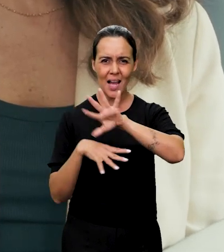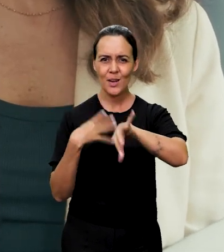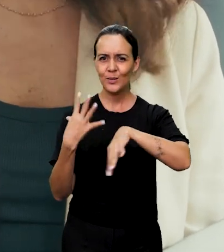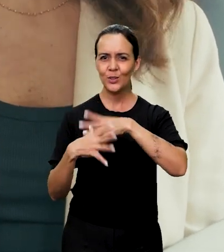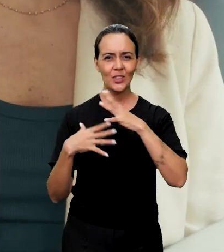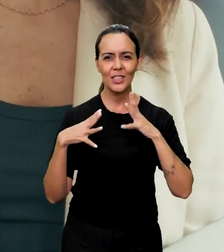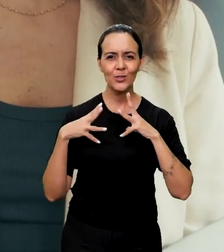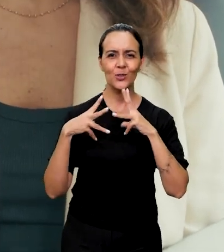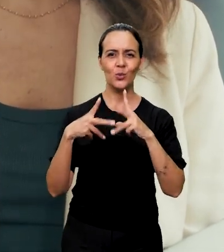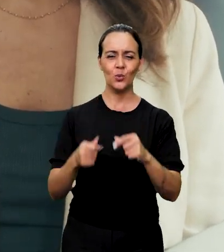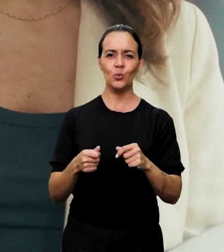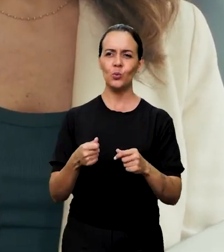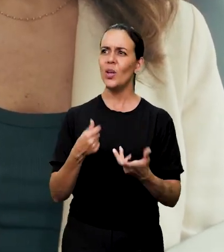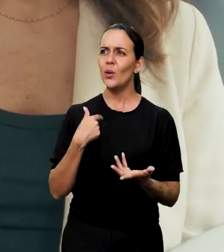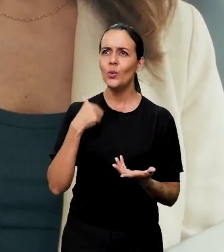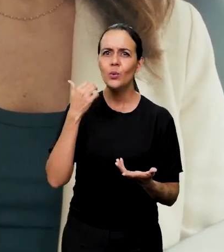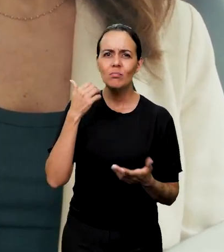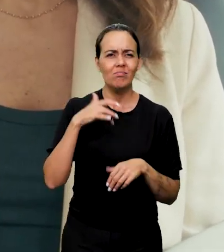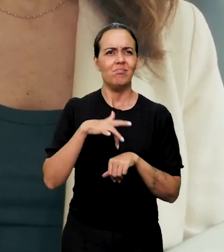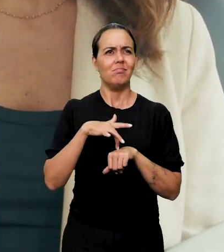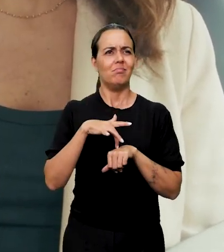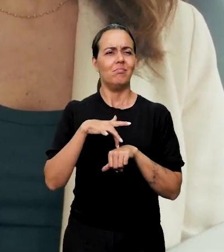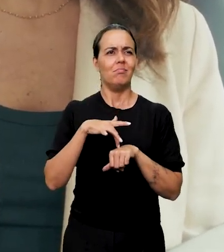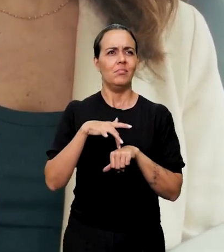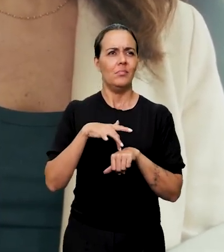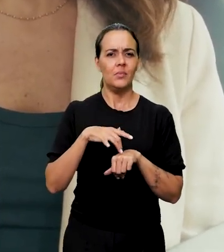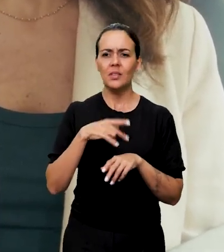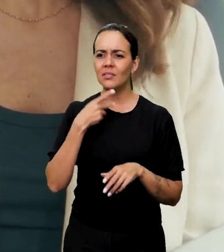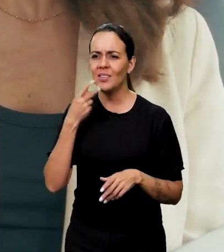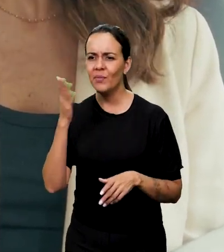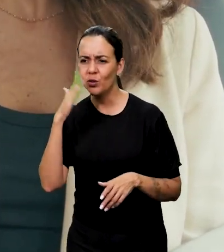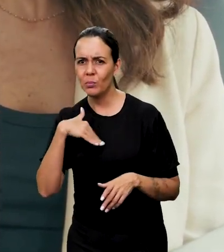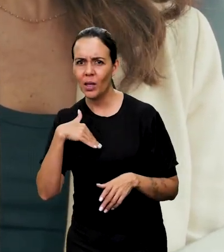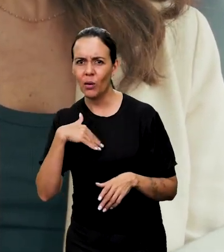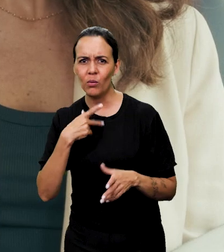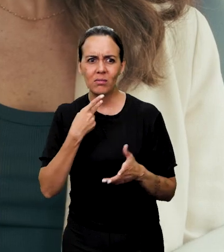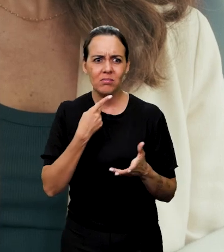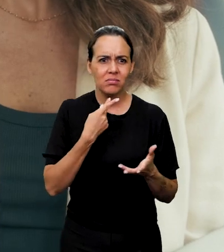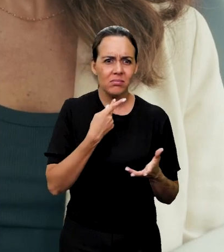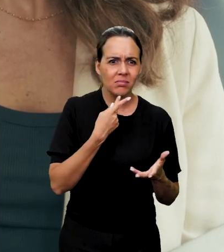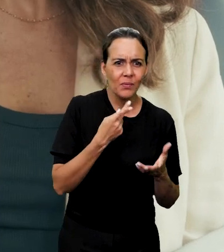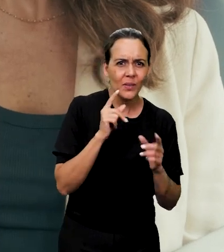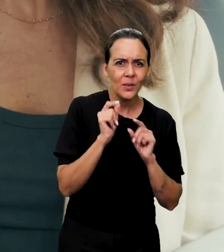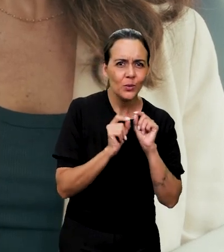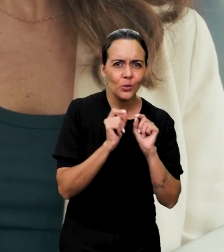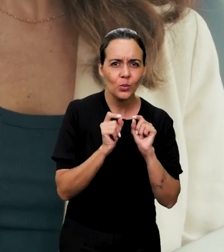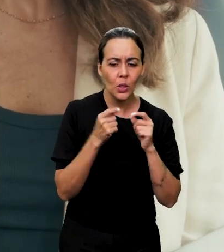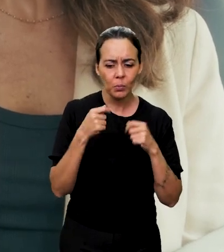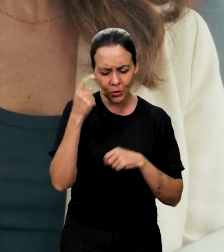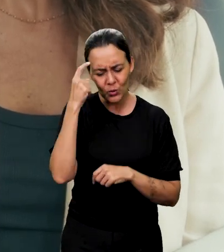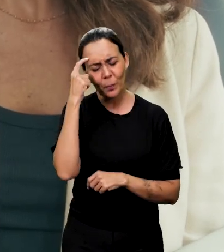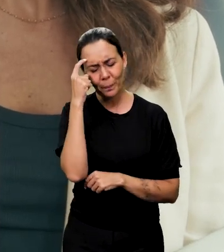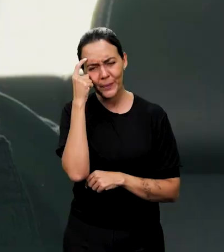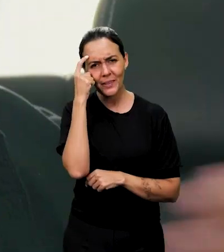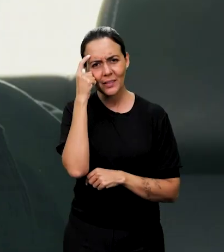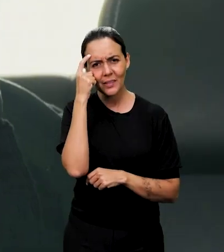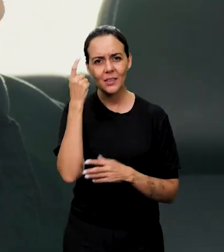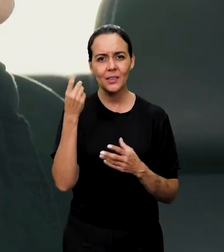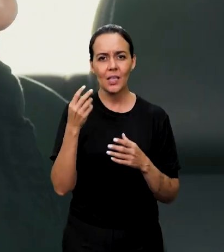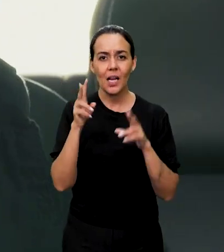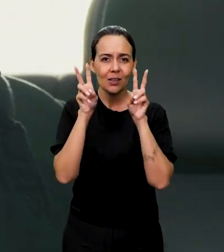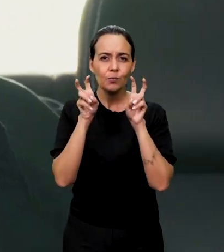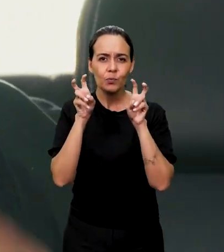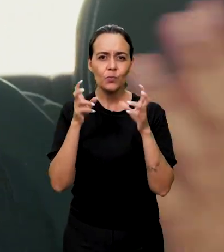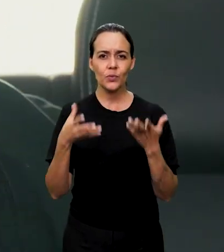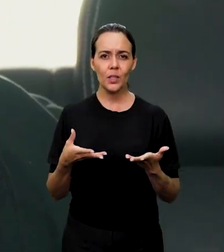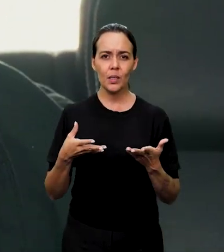coisa de abertura para um negócio que eu não entendo, um negócio que, com certeza. Tá falando mal, tá falando ruim, que negócio é esse? Preciso pensar um pouco mais, entende? Porque também tem a